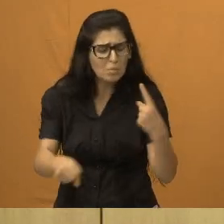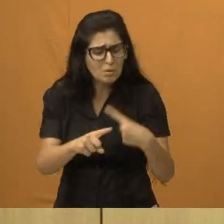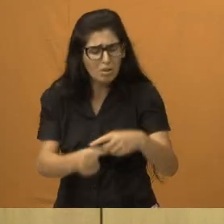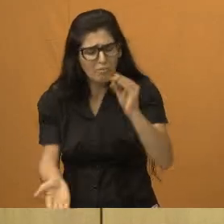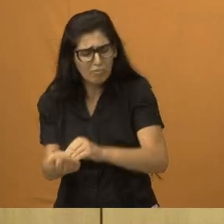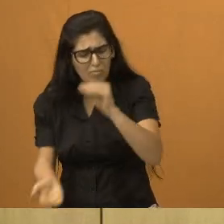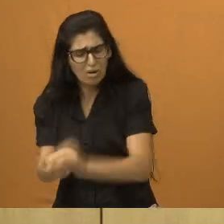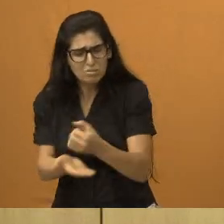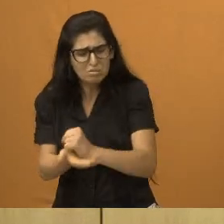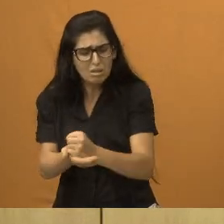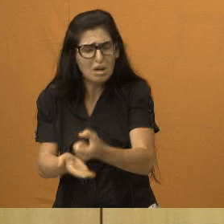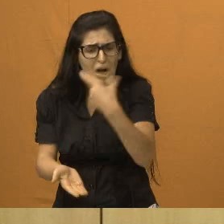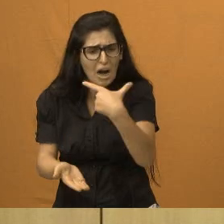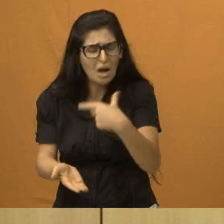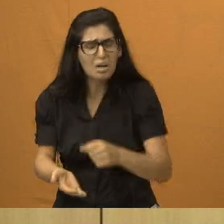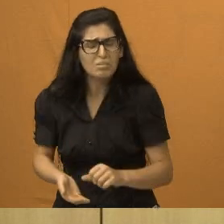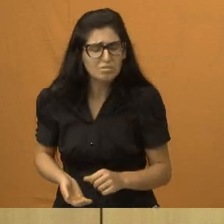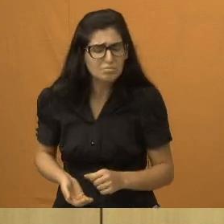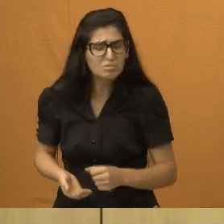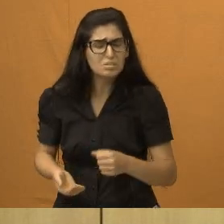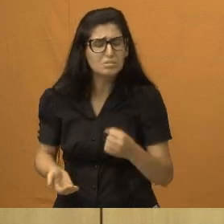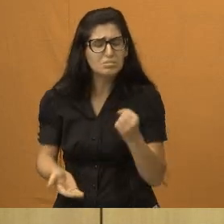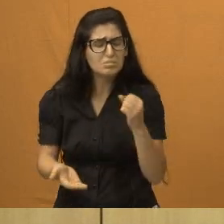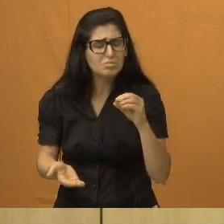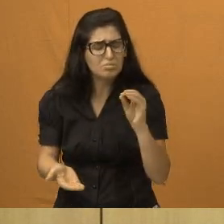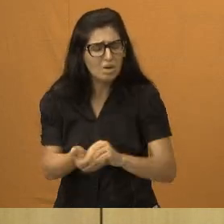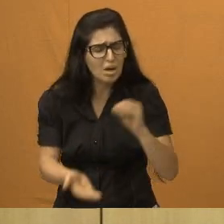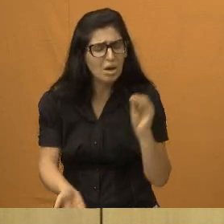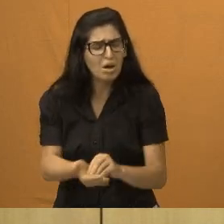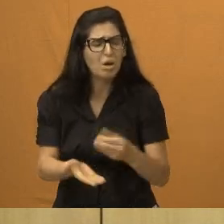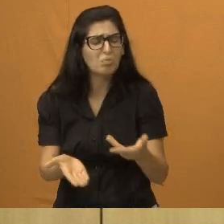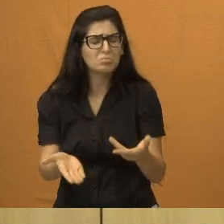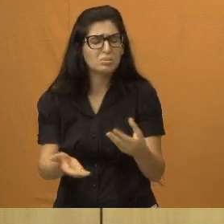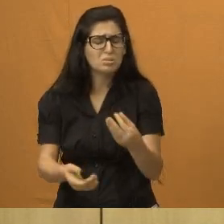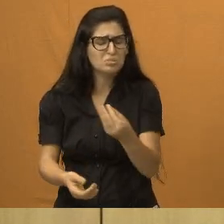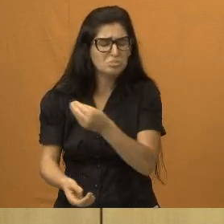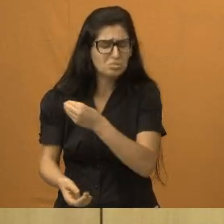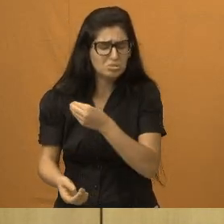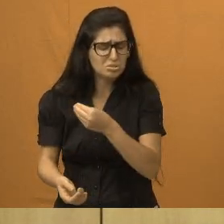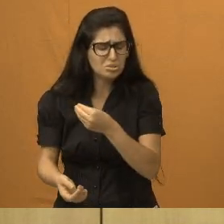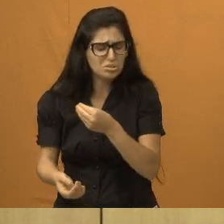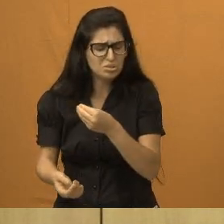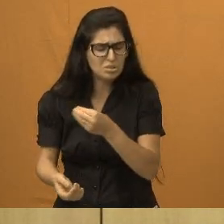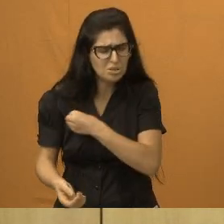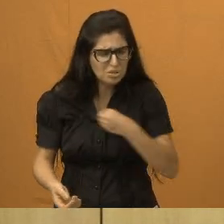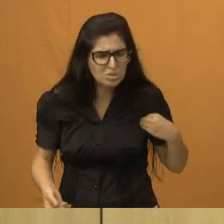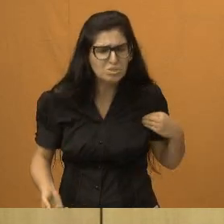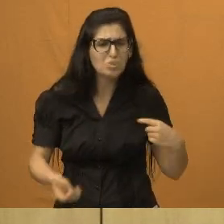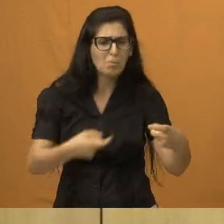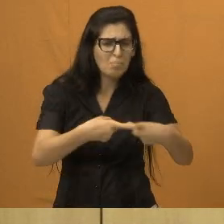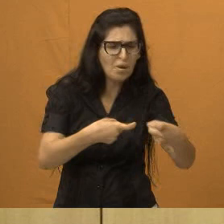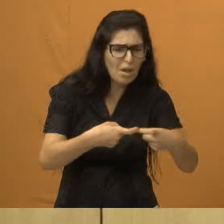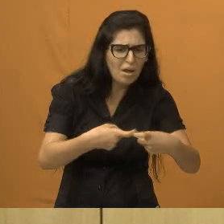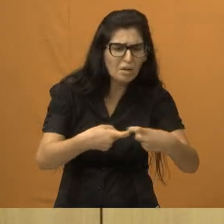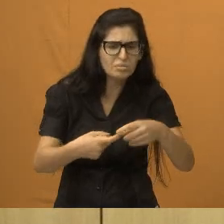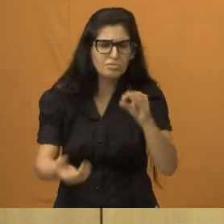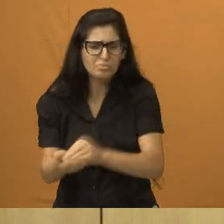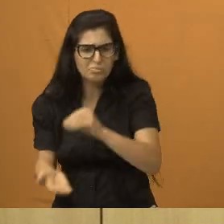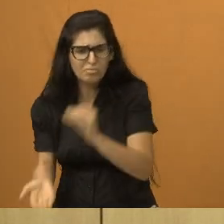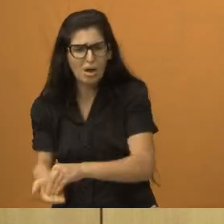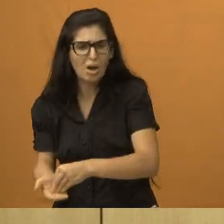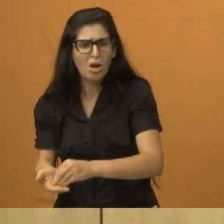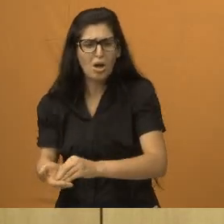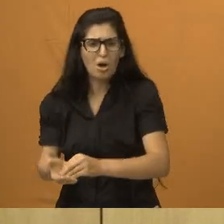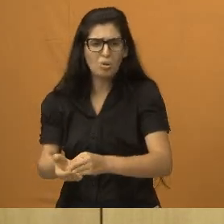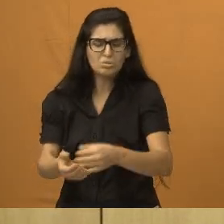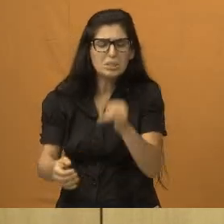remédio, a falta de médicos de complexidade alta, especialistas, tudo isso, próteses, tudo isso